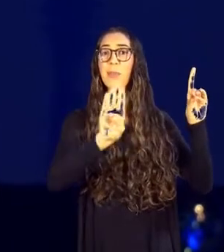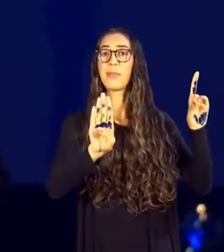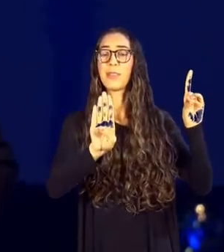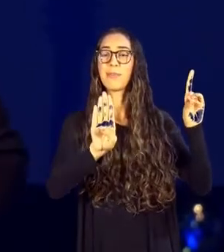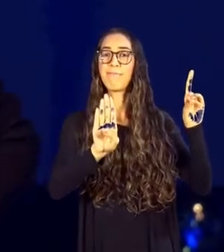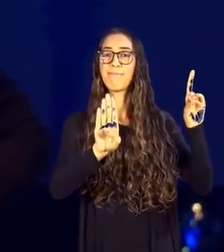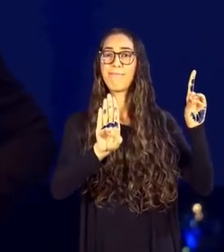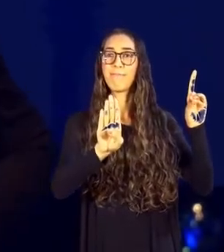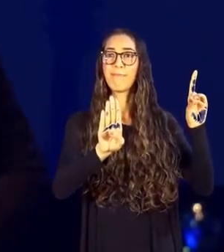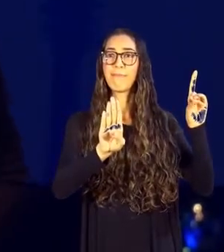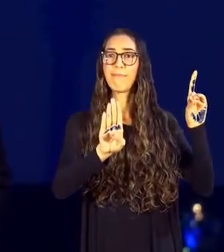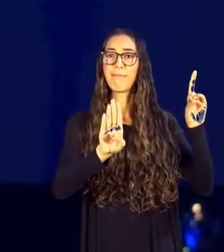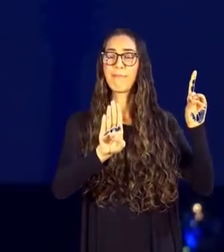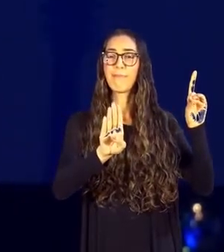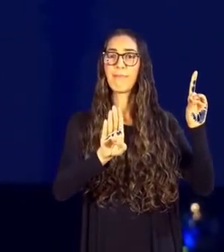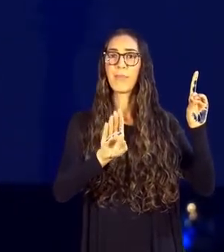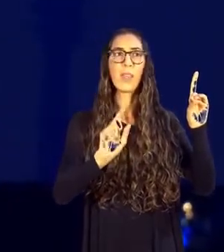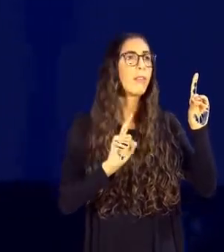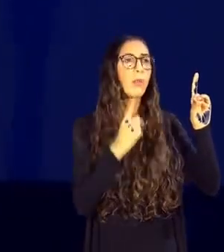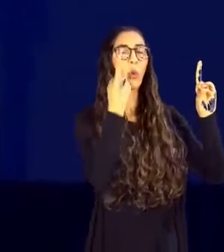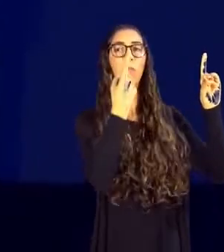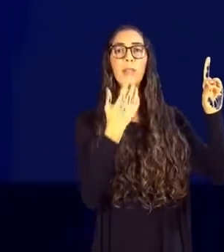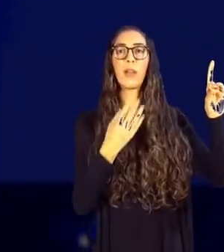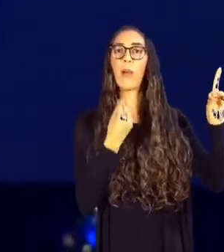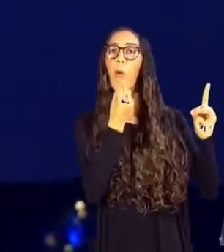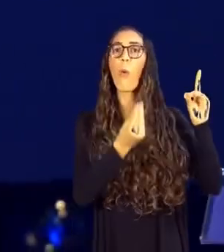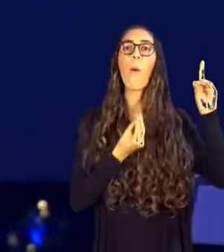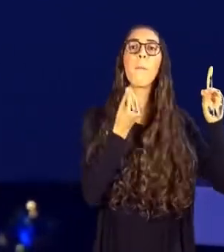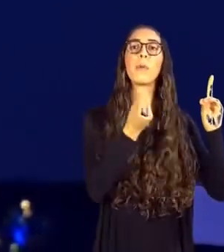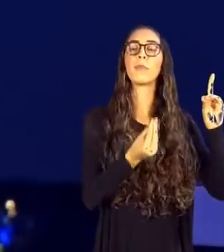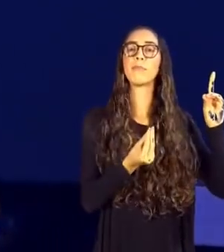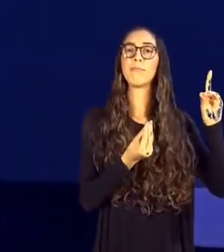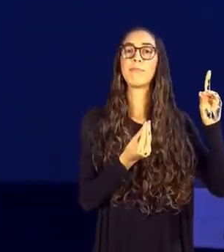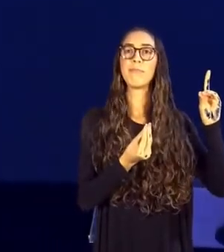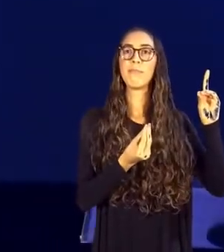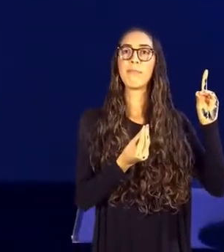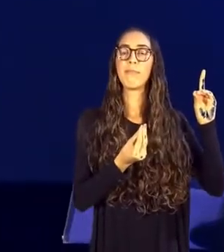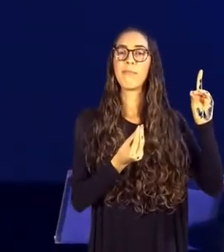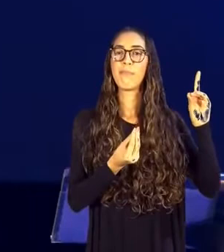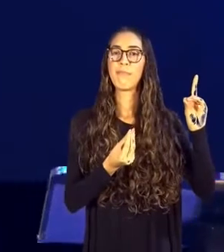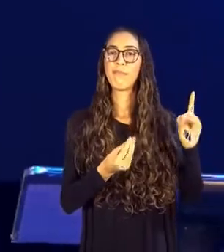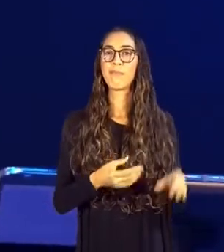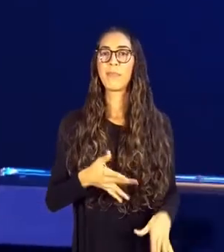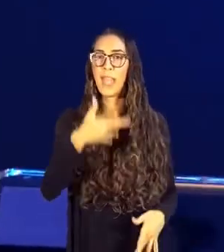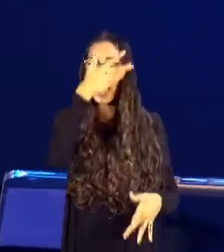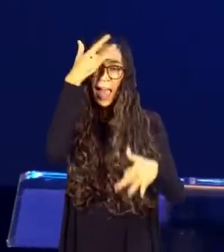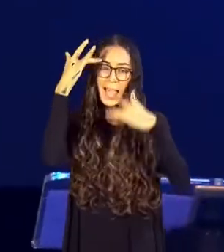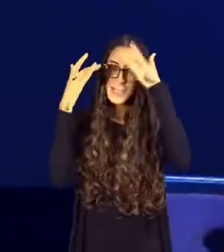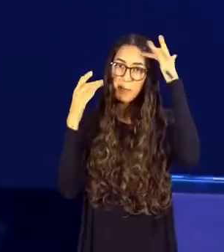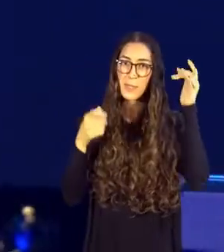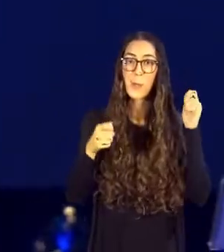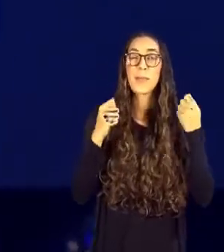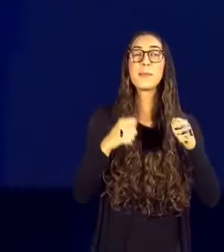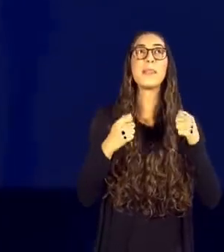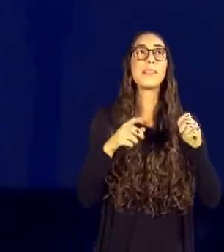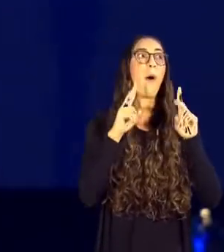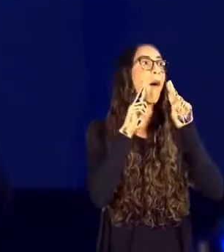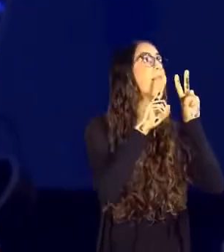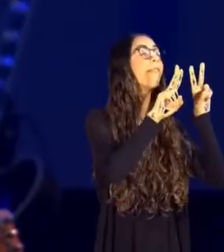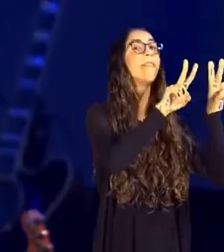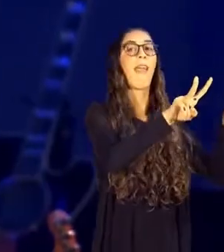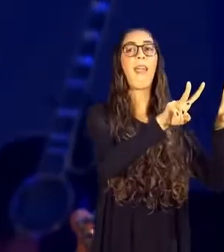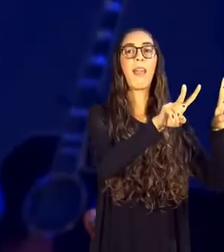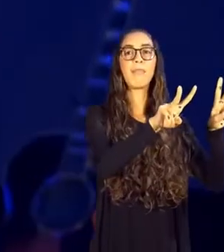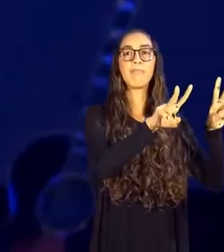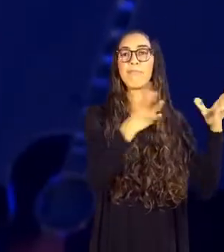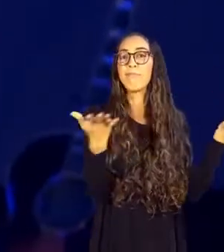Aí eu tenho dúvida de crer em Deus, viu, pastor Ciro? Eu preciso de fatos. Você quer fatos? Nós vamos dar os fatos hoje. Tem